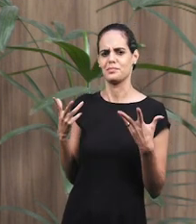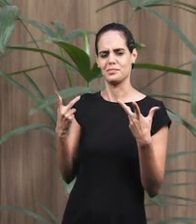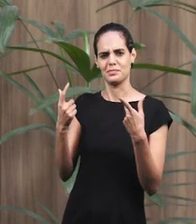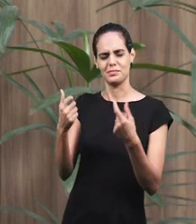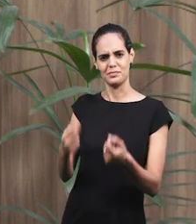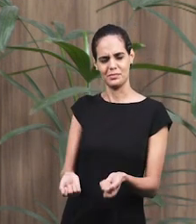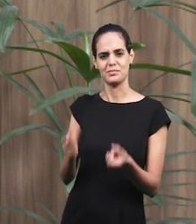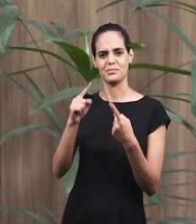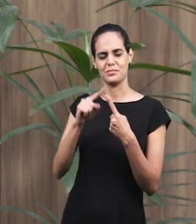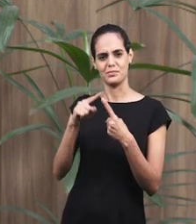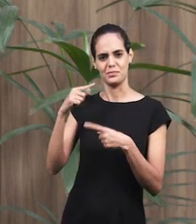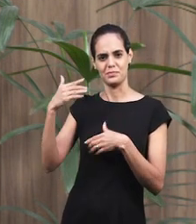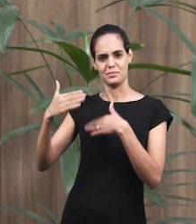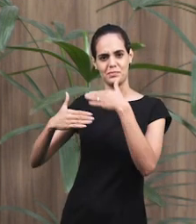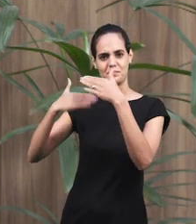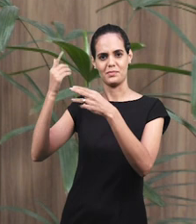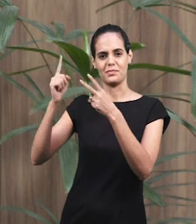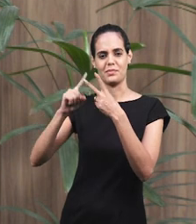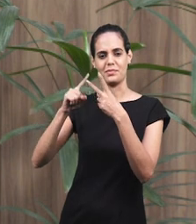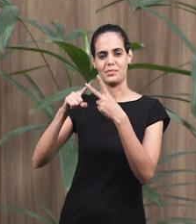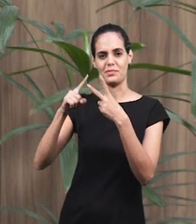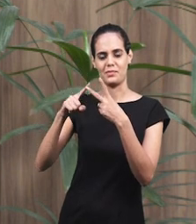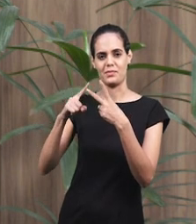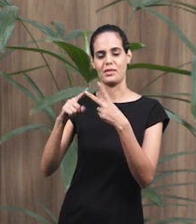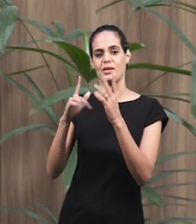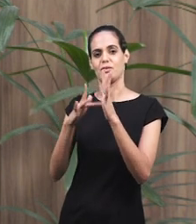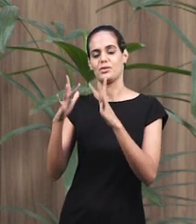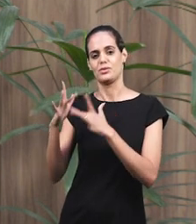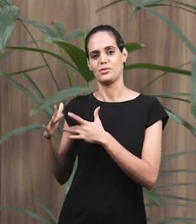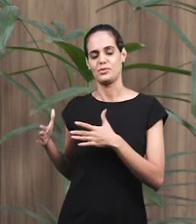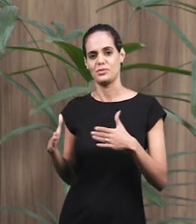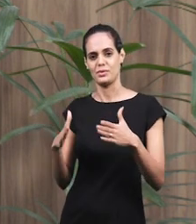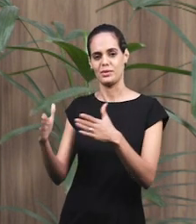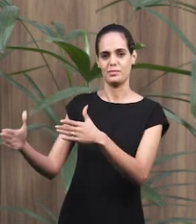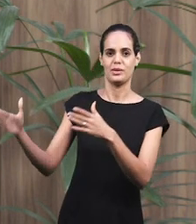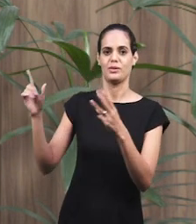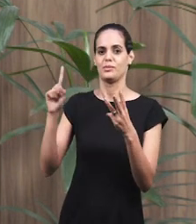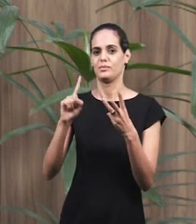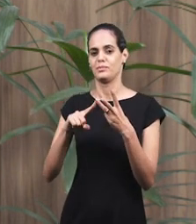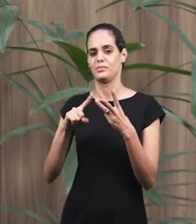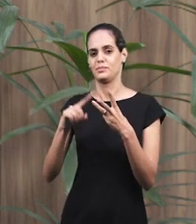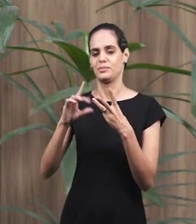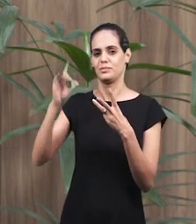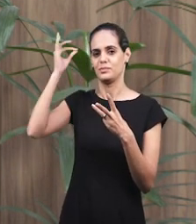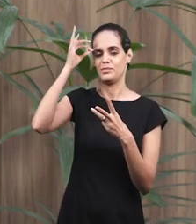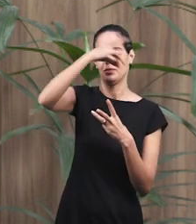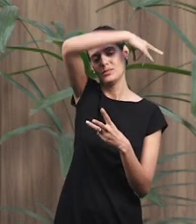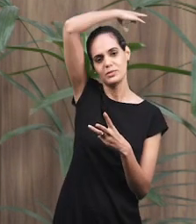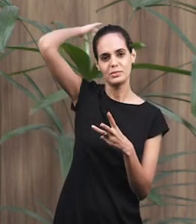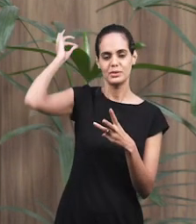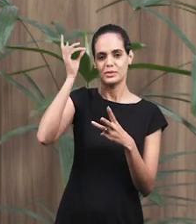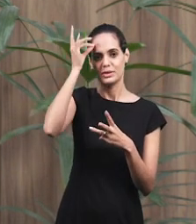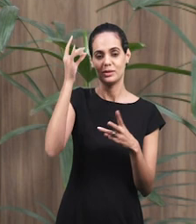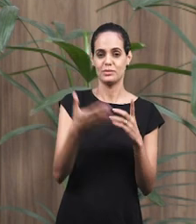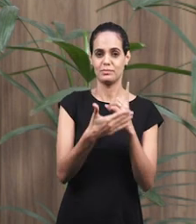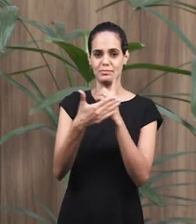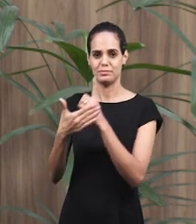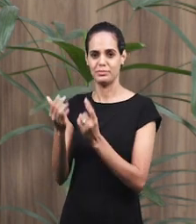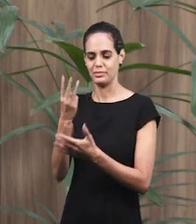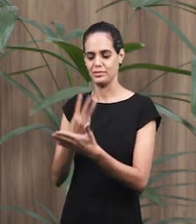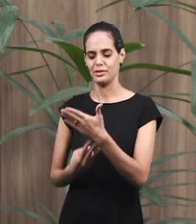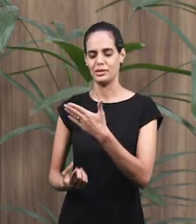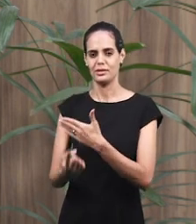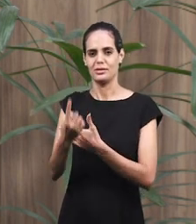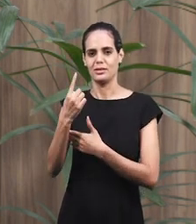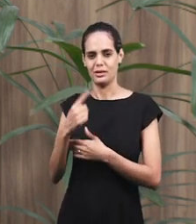no ensino, do Filho no caminho e do Espírito Santo que não nos deixa desviar ao longo da vida, ou seja, da